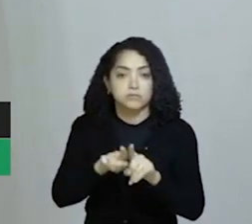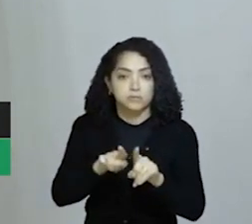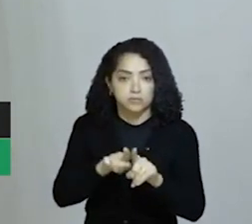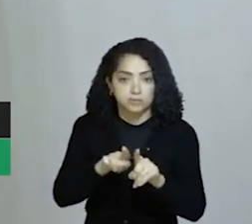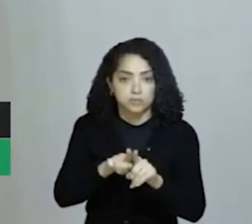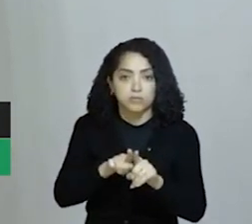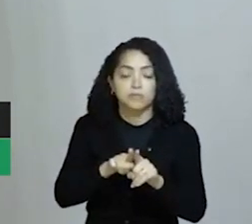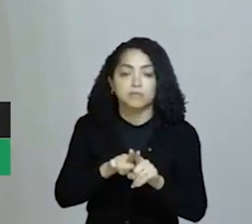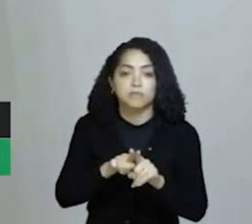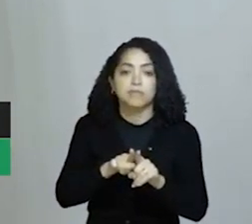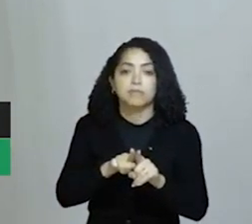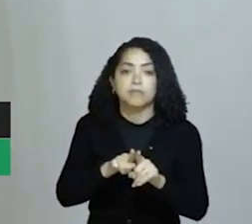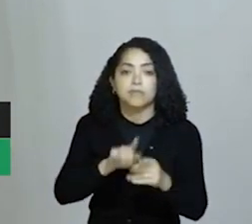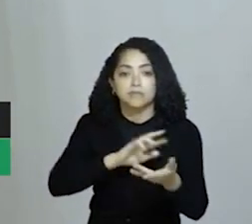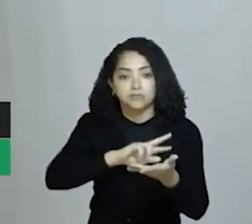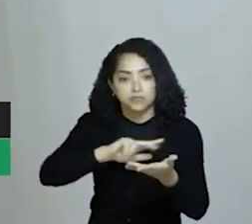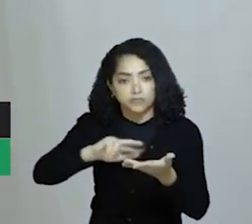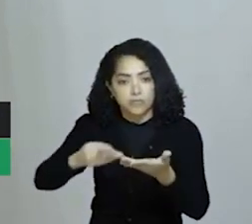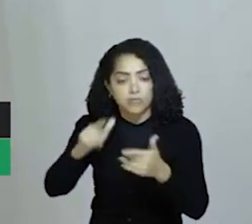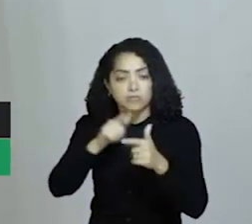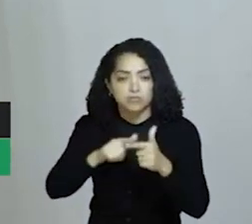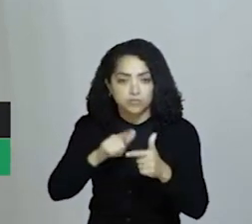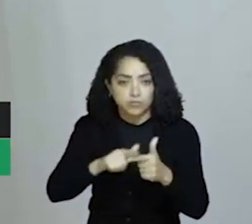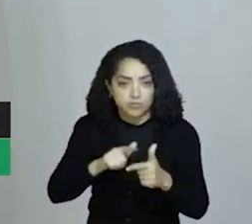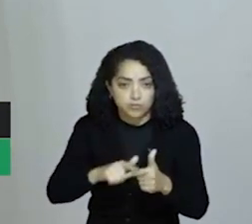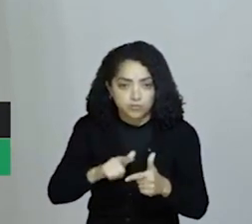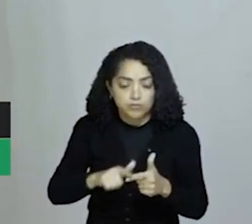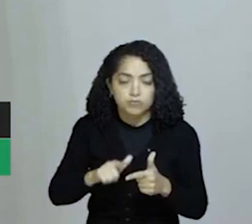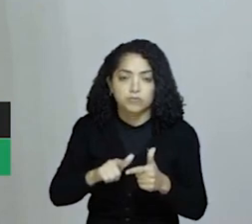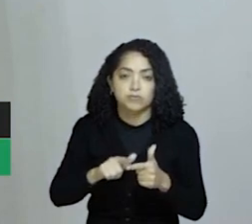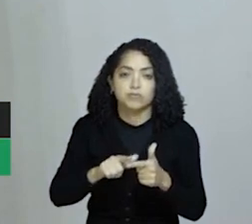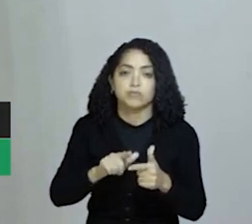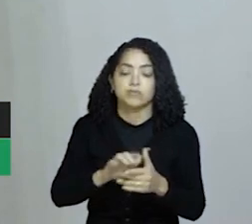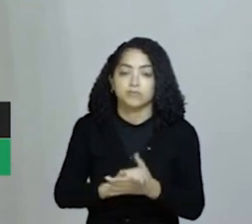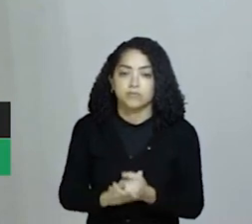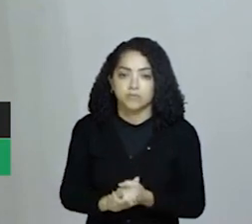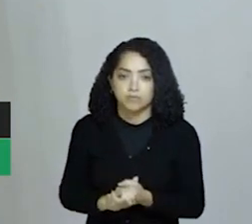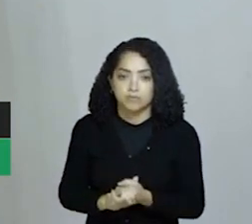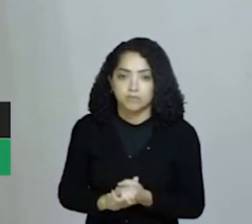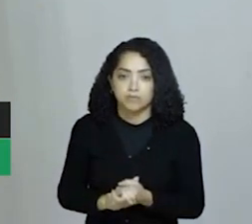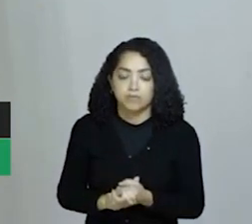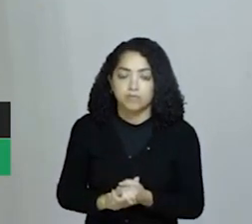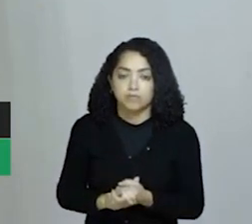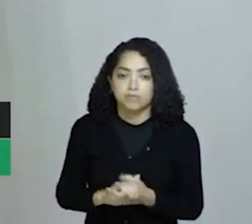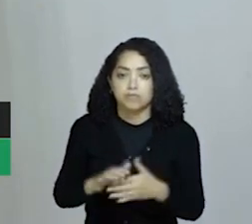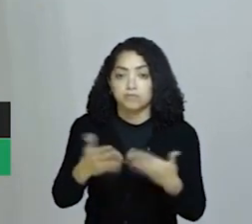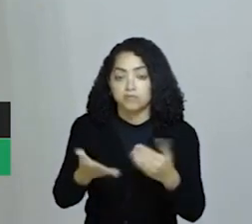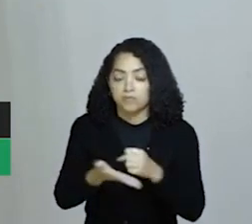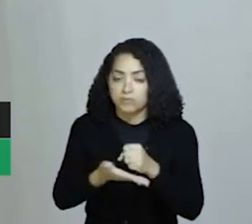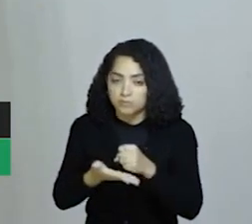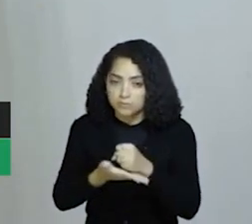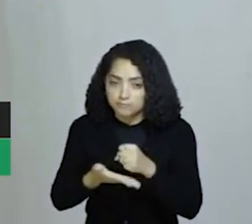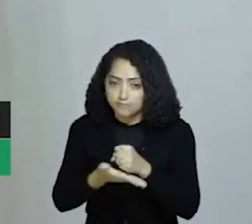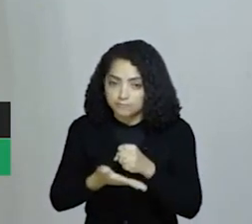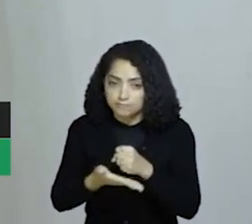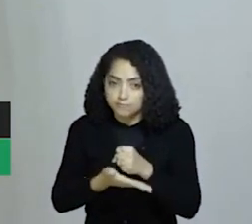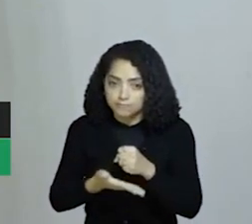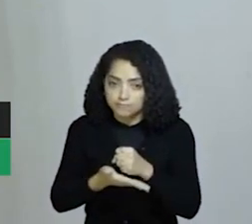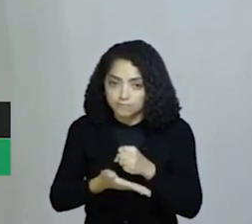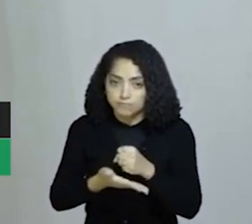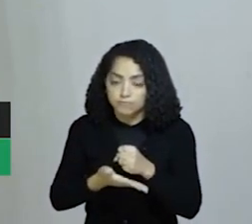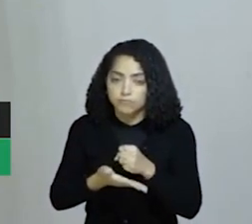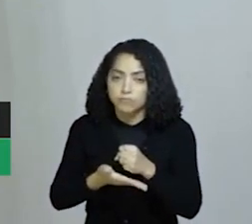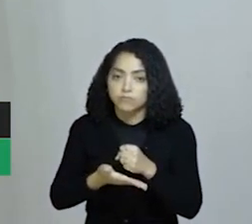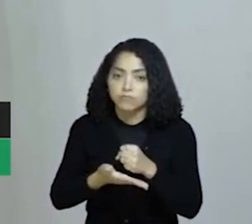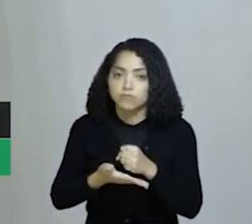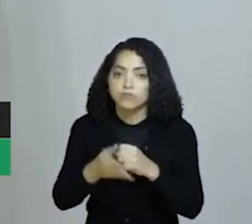inflamatórios infecciosos, também endodontia. Então, basicamente isso e